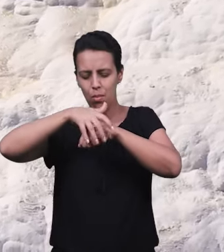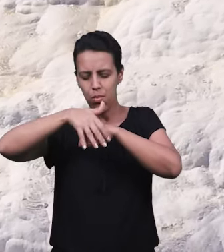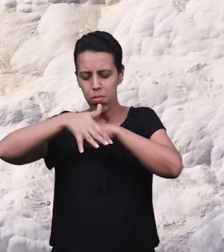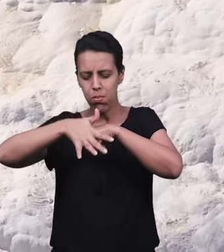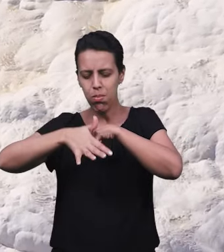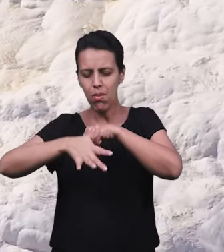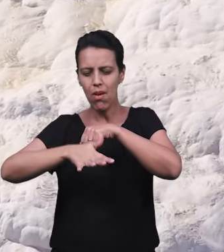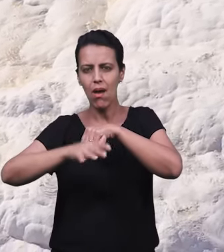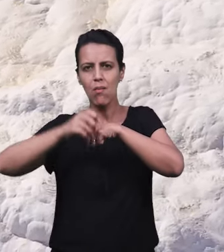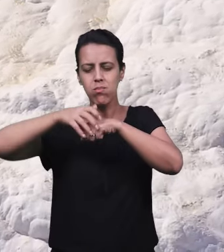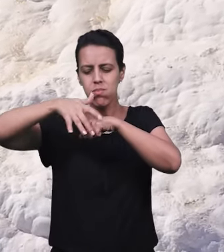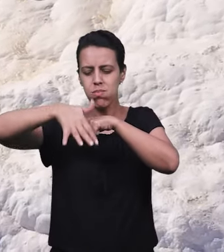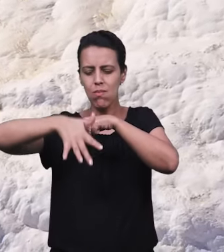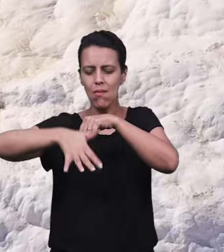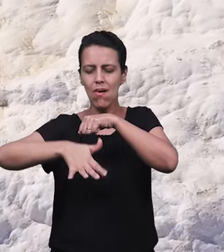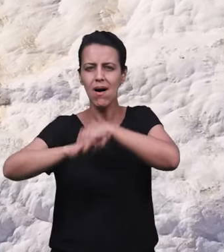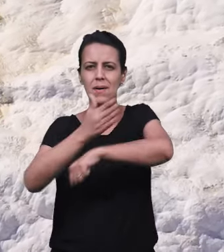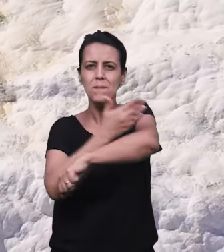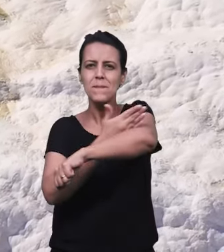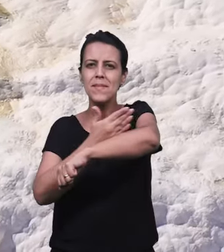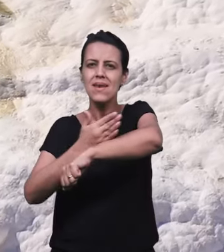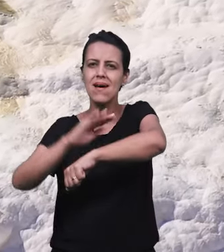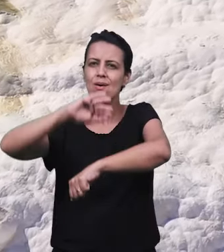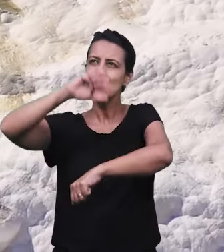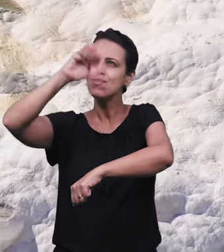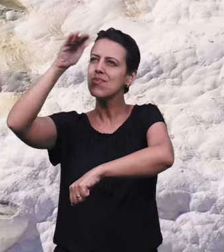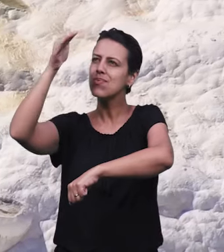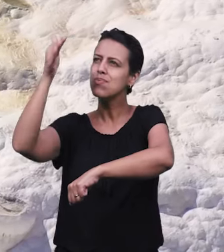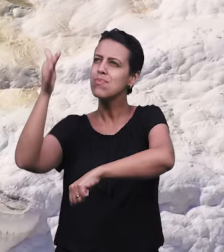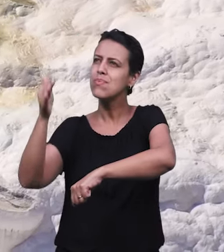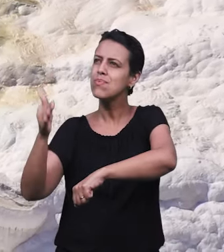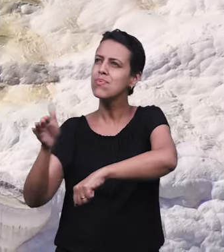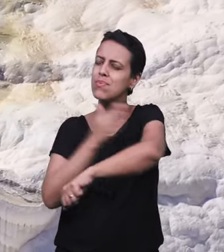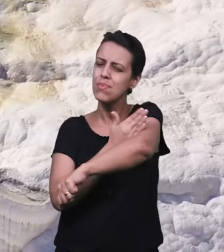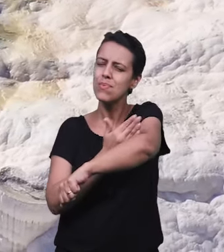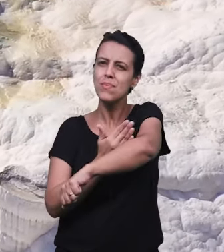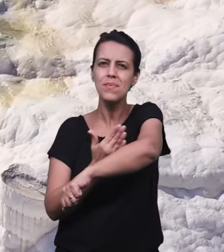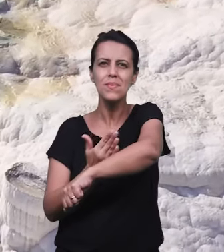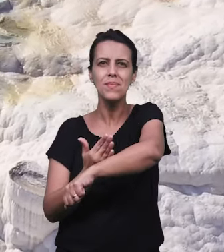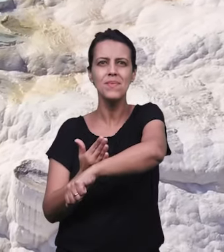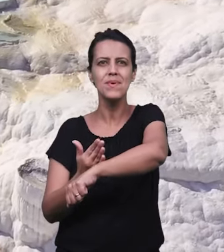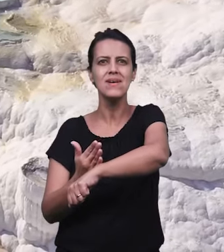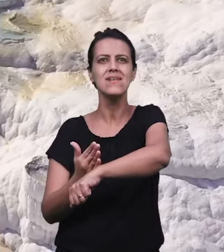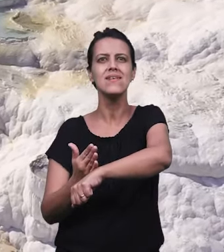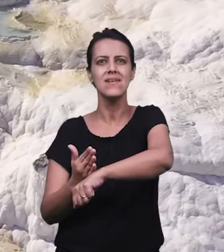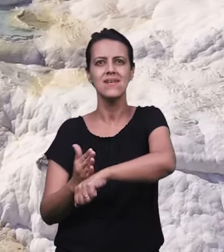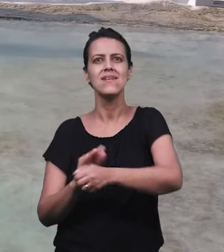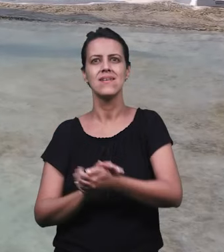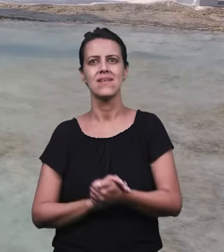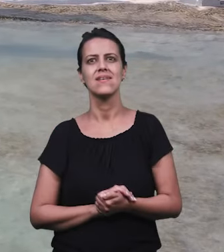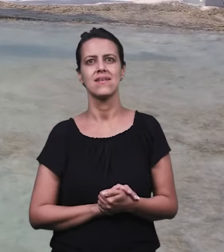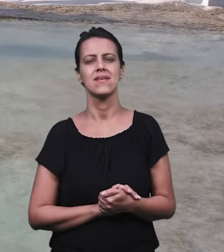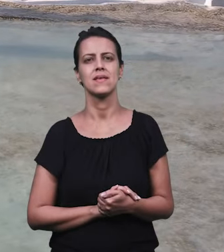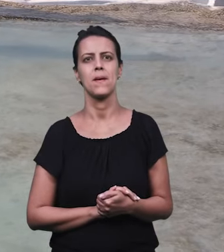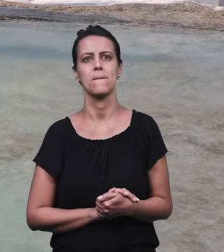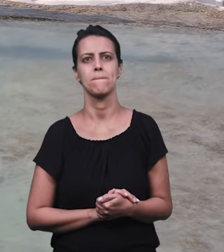montanha e transformaram a montanha assim branca, como vem na imagem. Hoje se chama Pamukkale. E aí, atualmente, ela é a